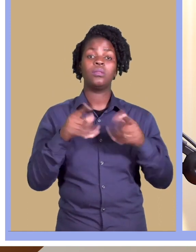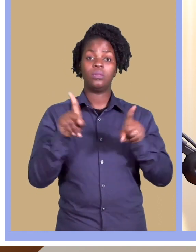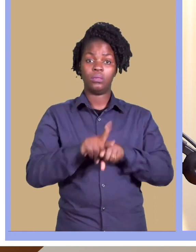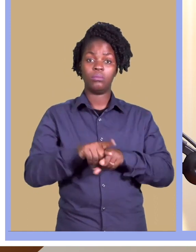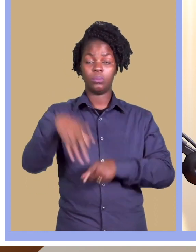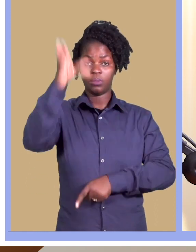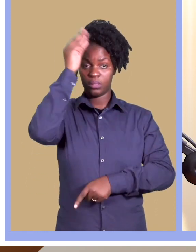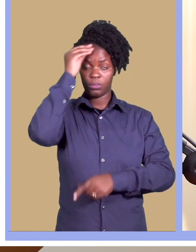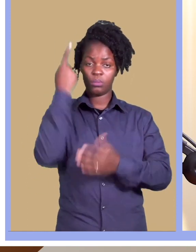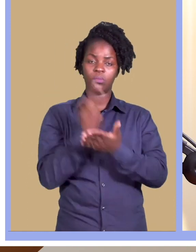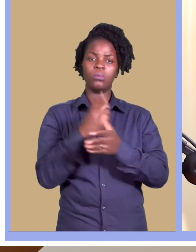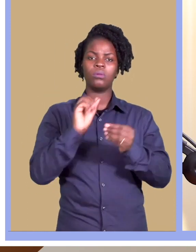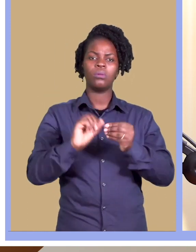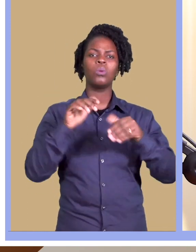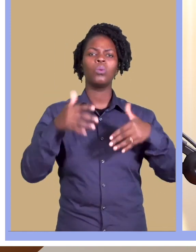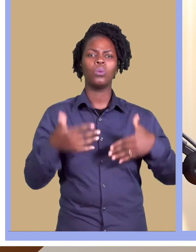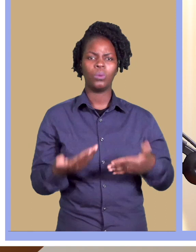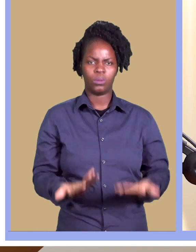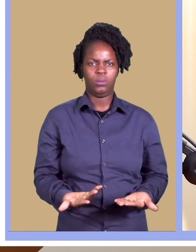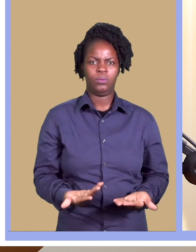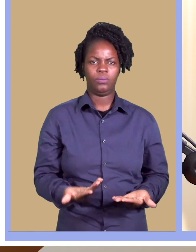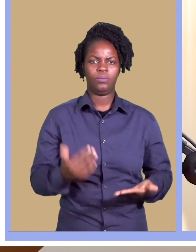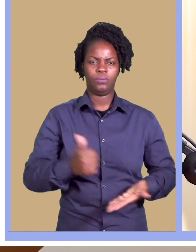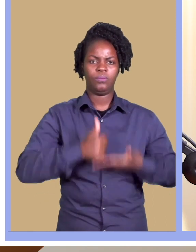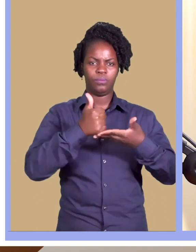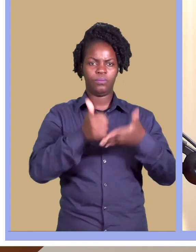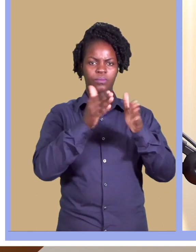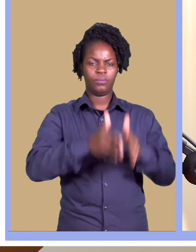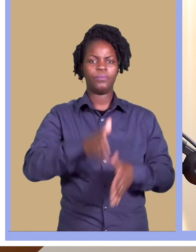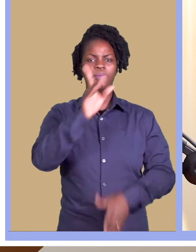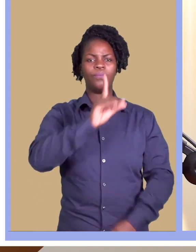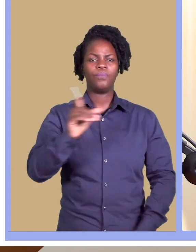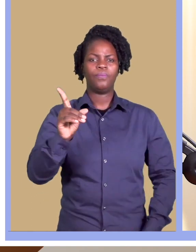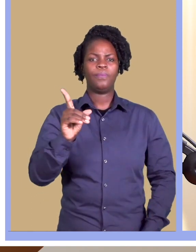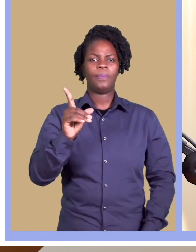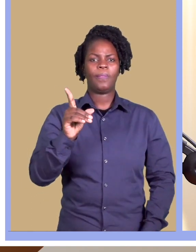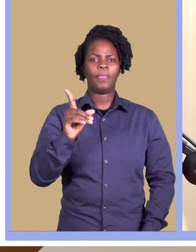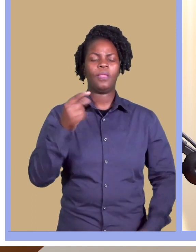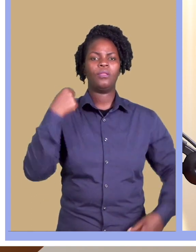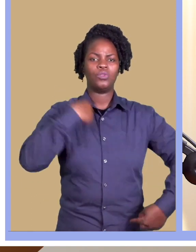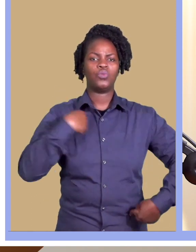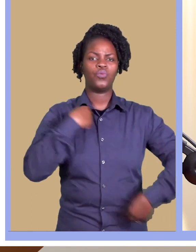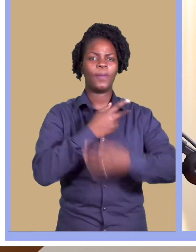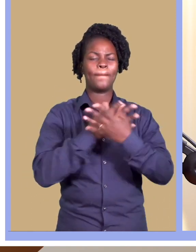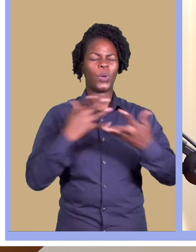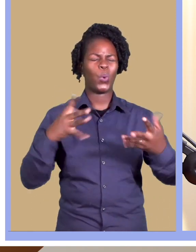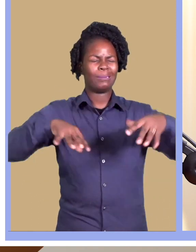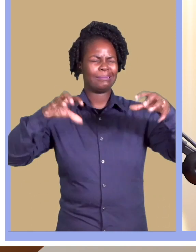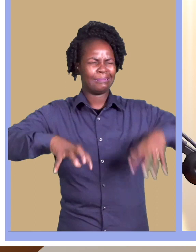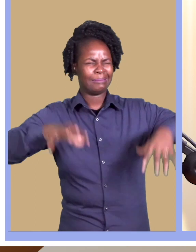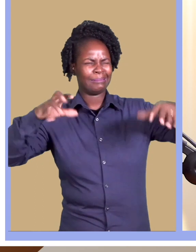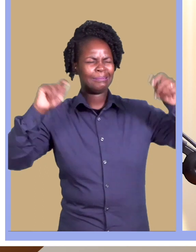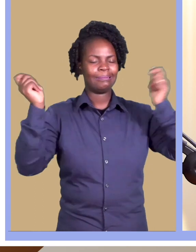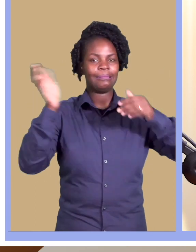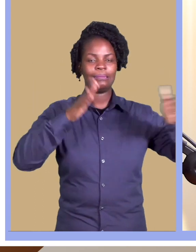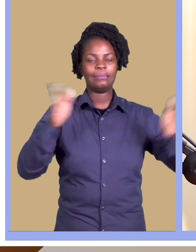perceber o que é preciso fazer para garantir que as pessoas com deficiência deixam de ser tão afetadas pelas mudanças climáticas e que